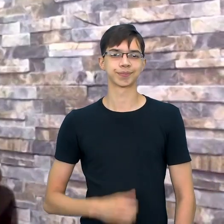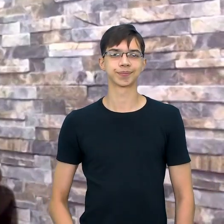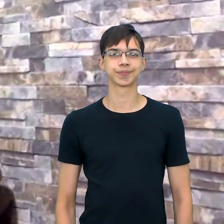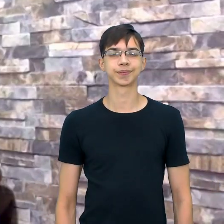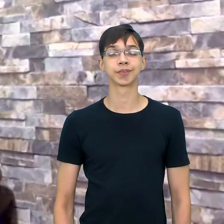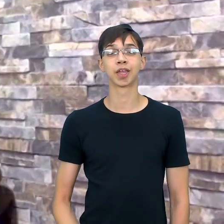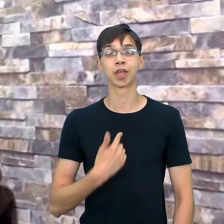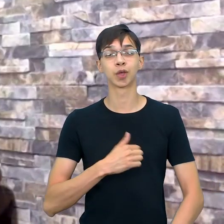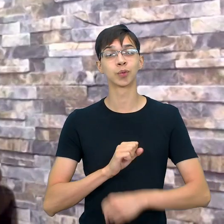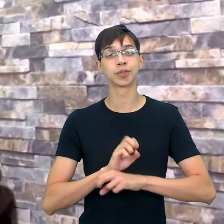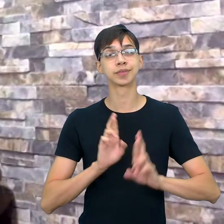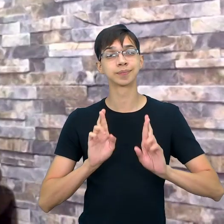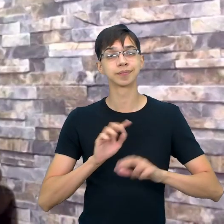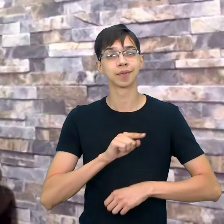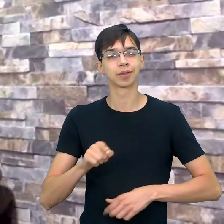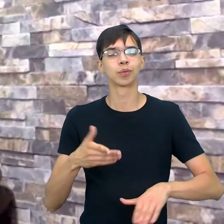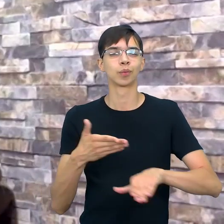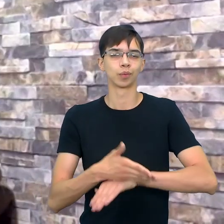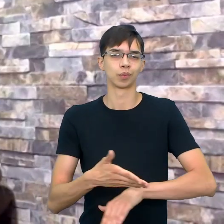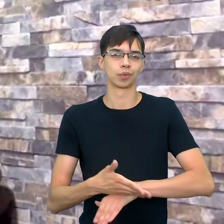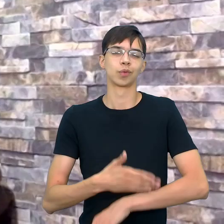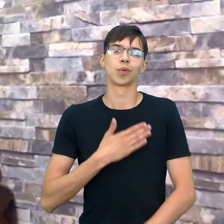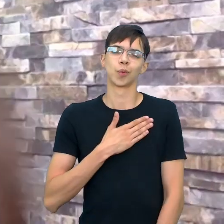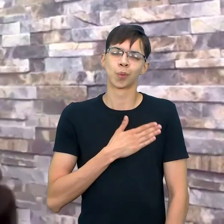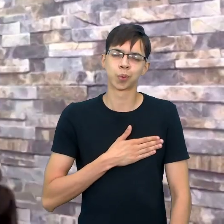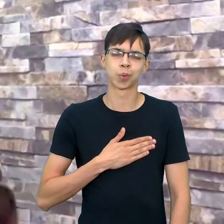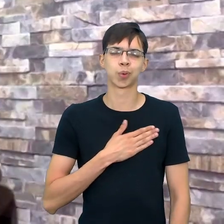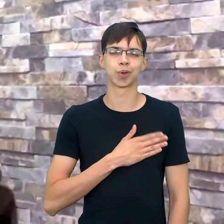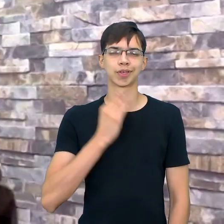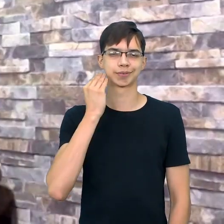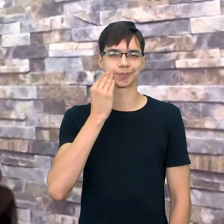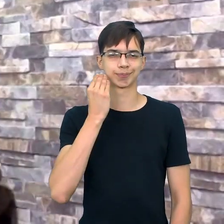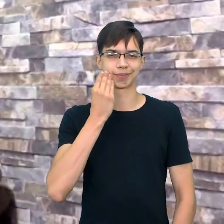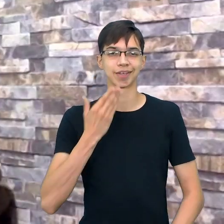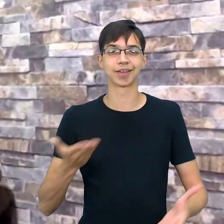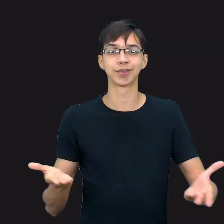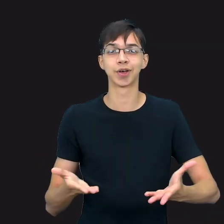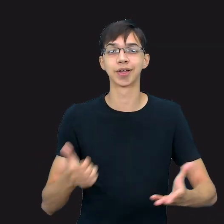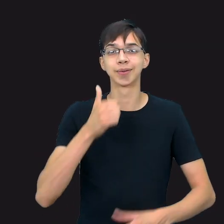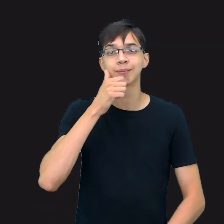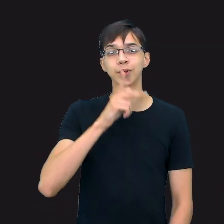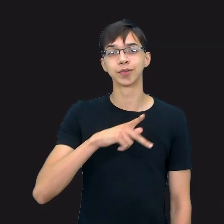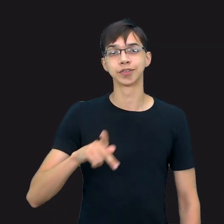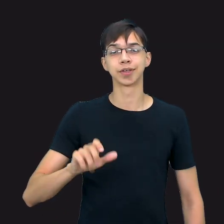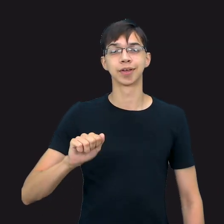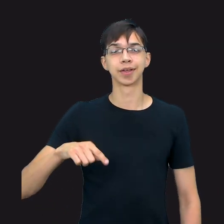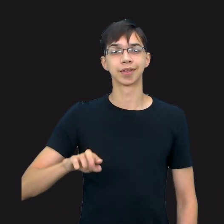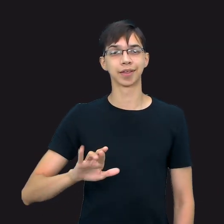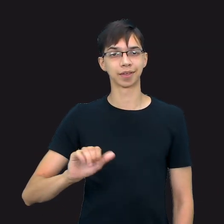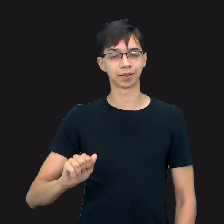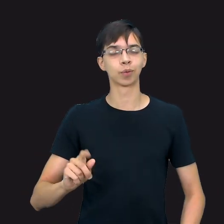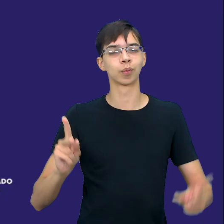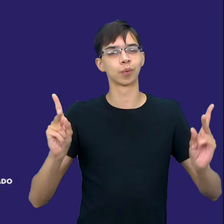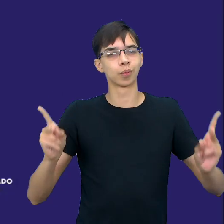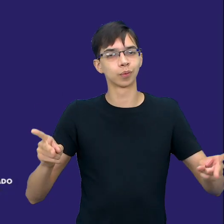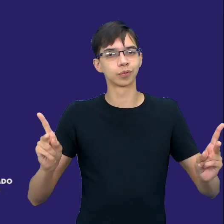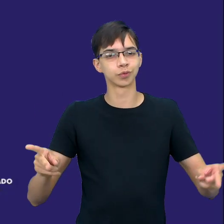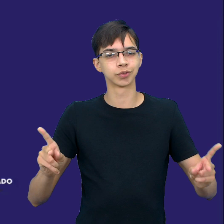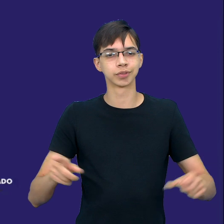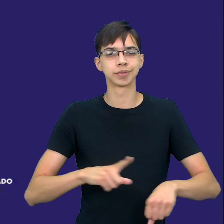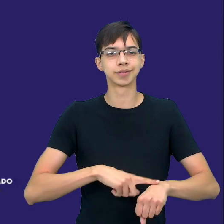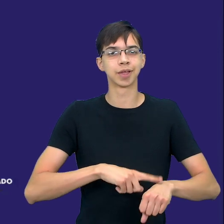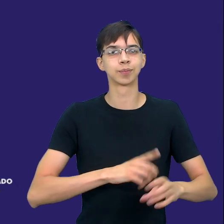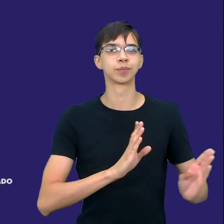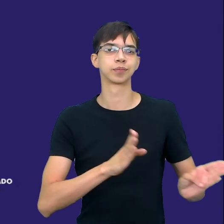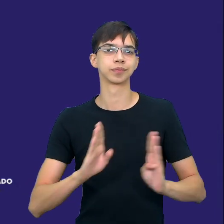vocês tenham gostado dessa partilha, né, de experiências, e eu passo agora para a professora Andréa continuar, né, com o momento 3. É com